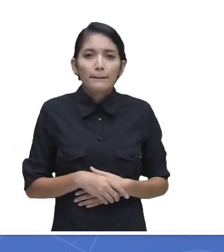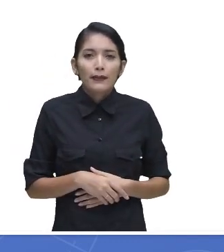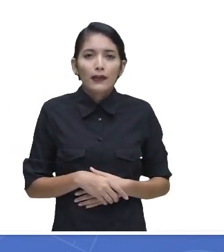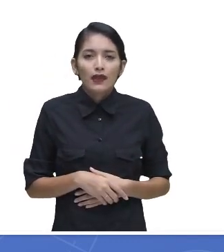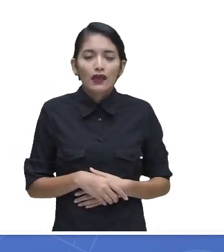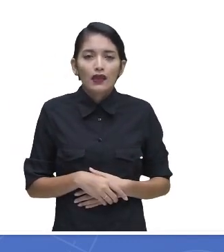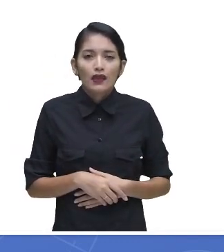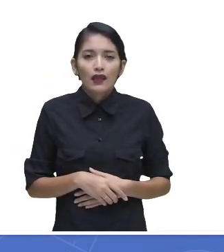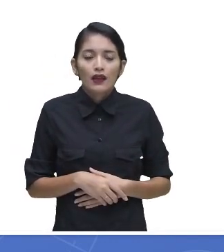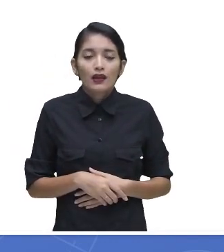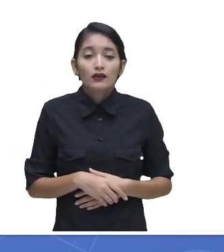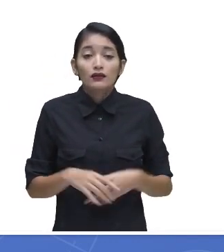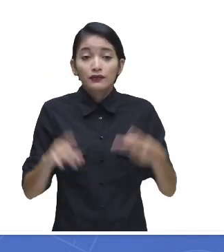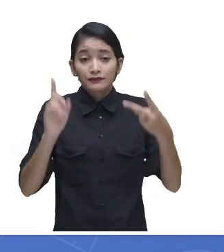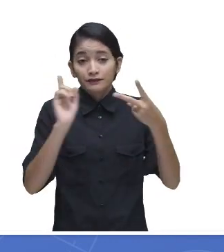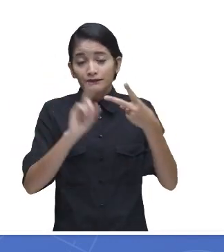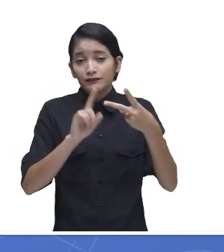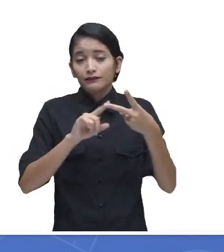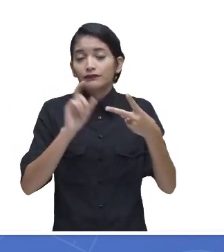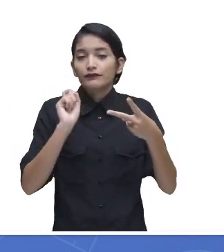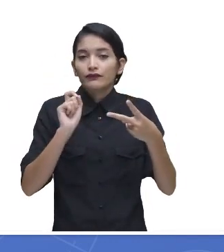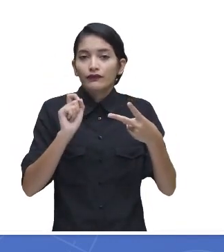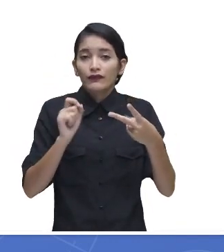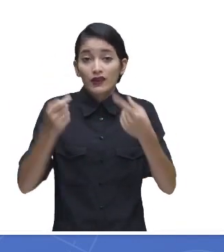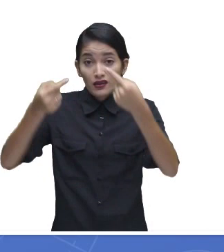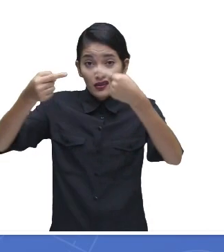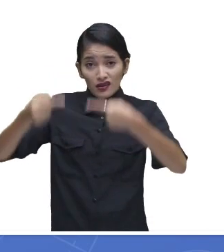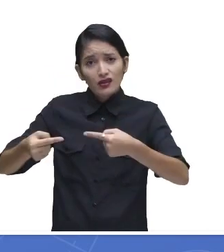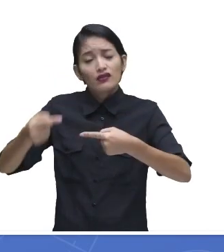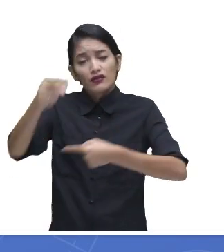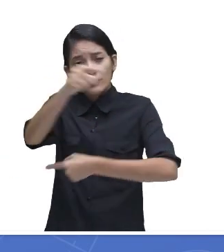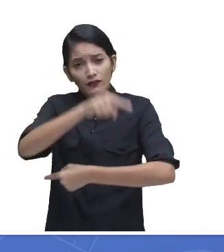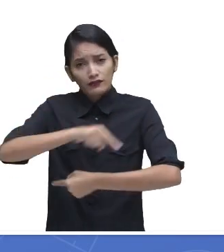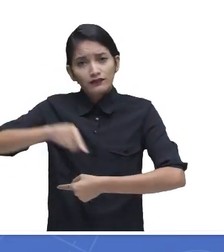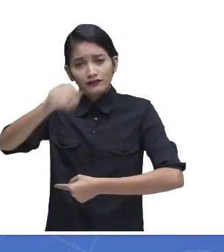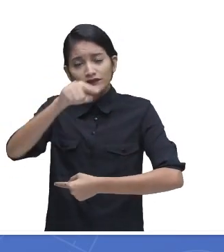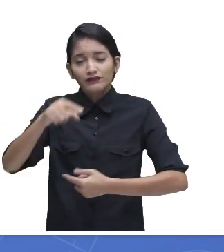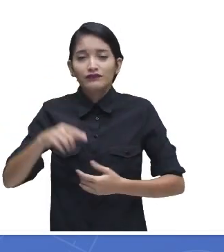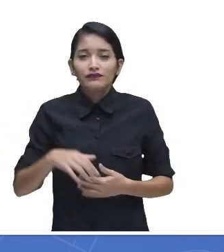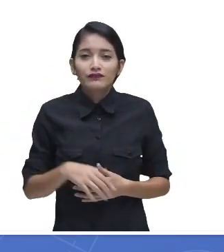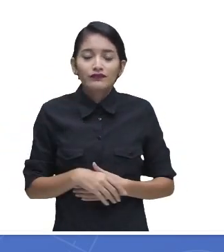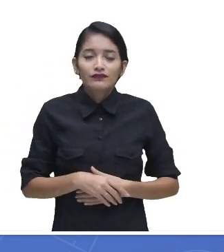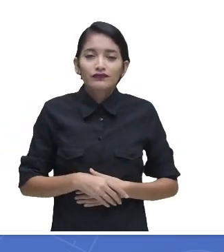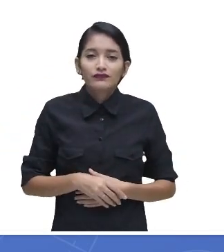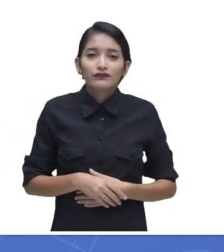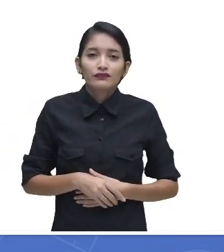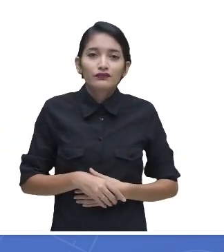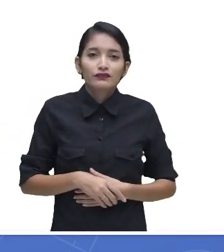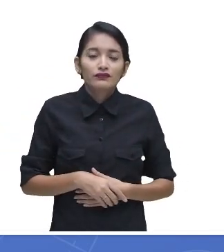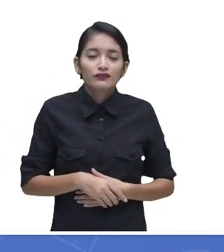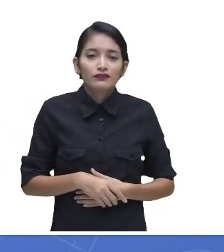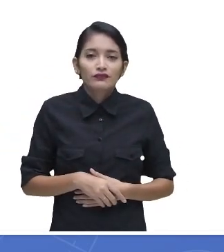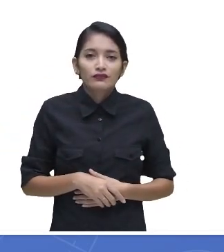A questão 2, aqui é o desafio que eu proponho para vocês. Tá bom?